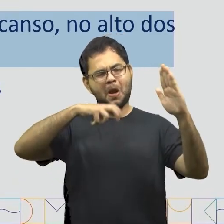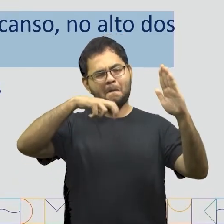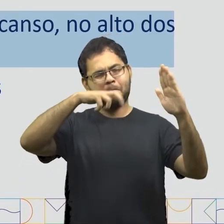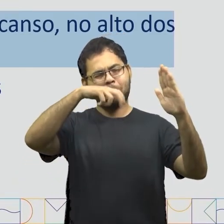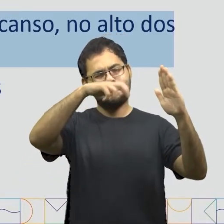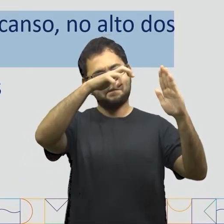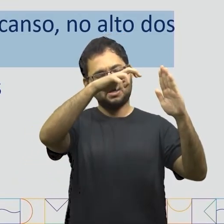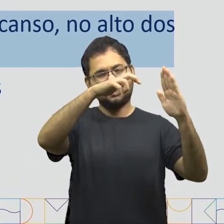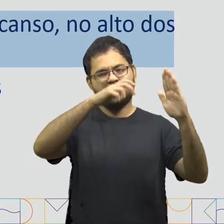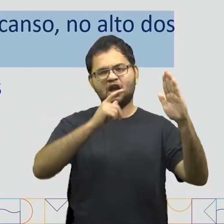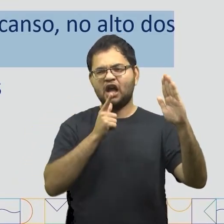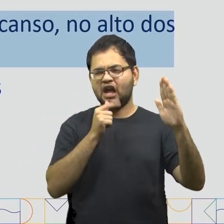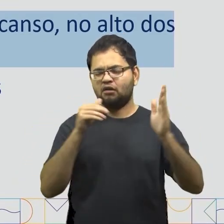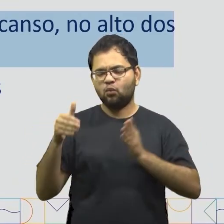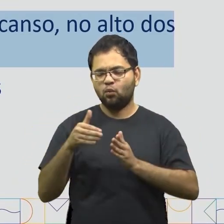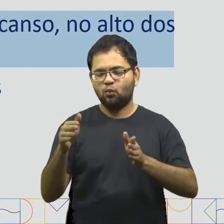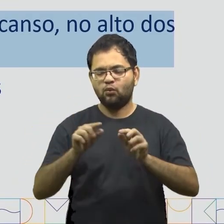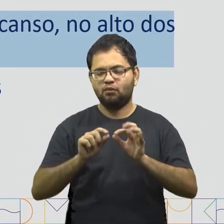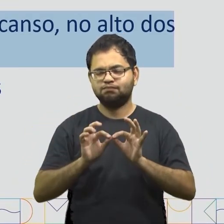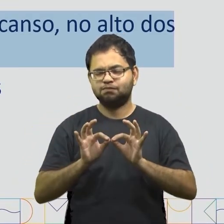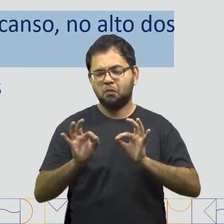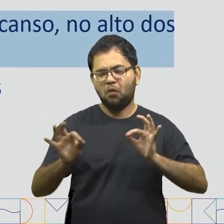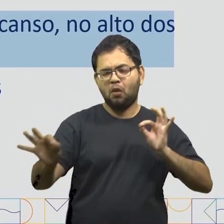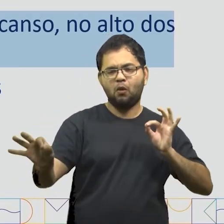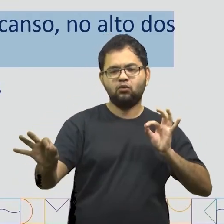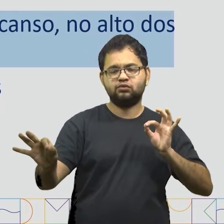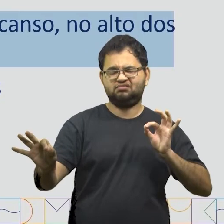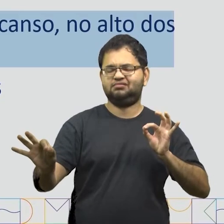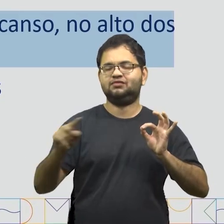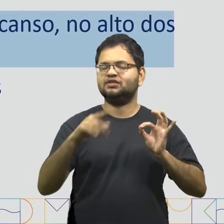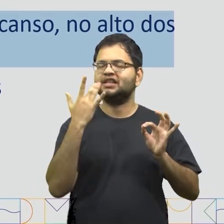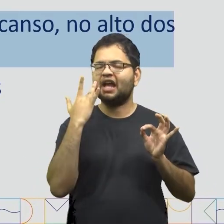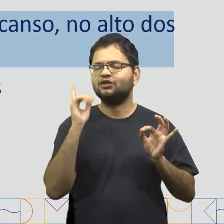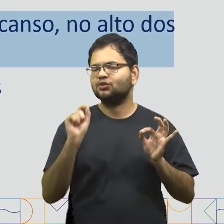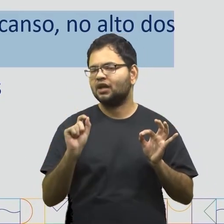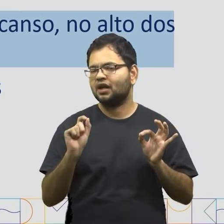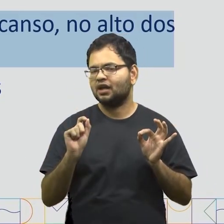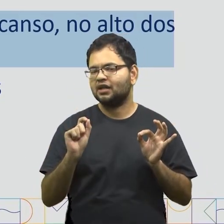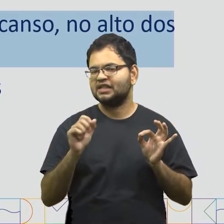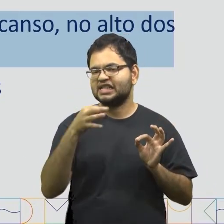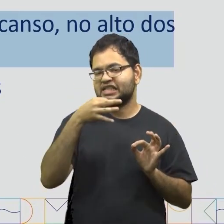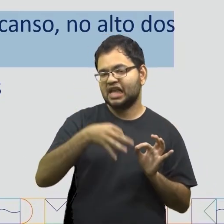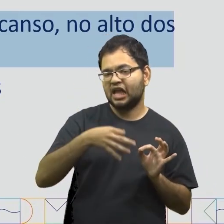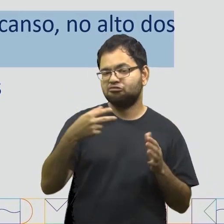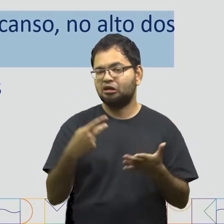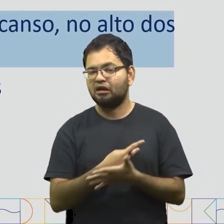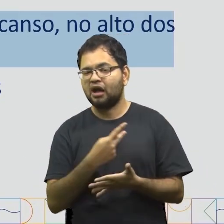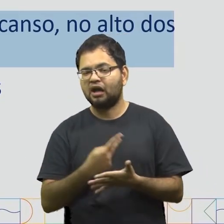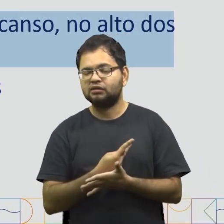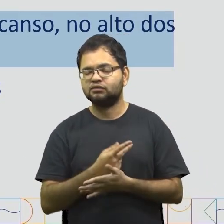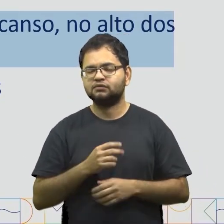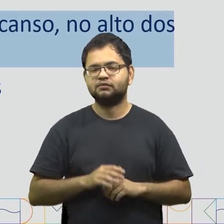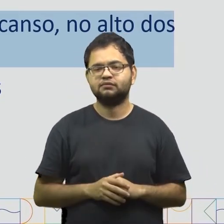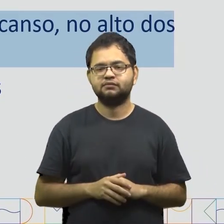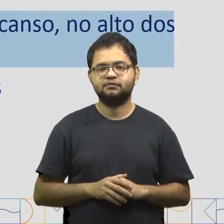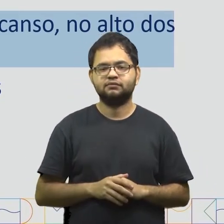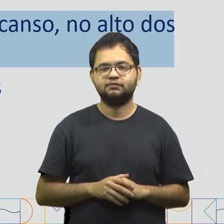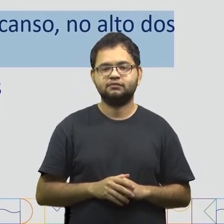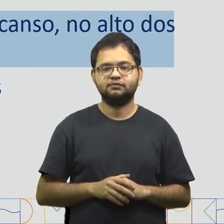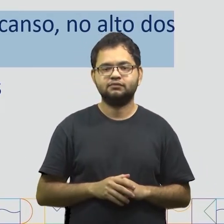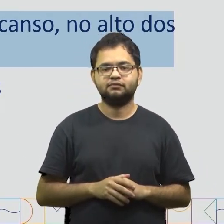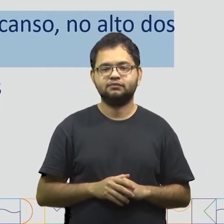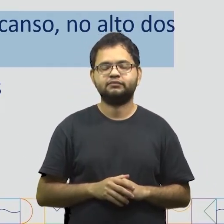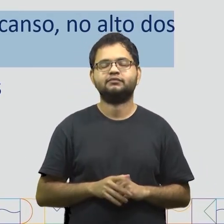morros longe dos rios e dos pastos que que você acha essa afirmação ela é verdadeiro ou falso